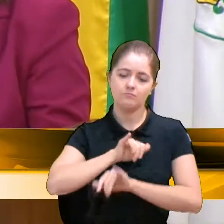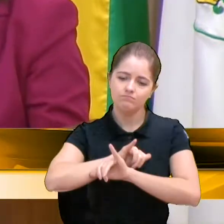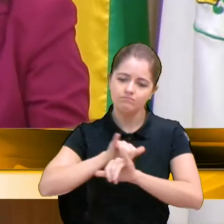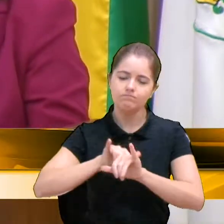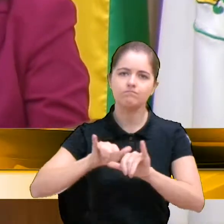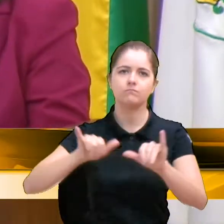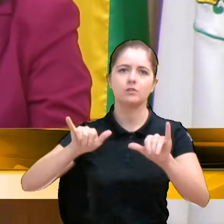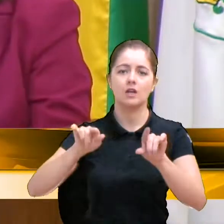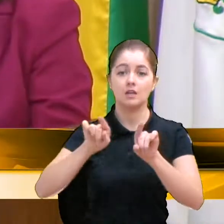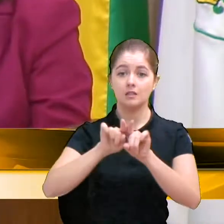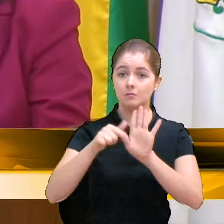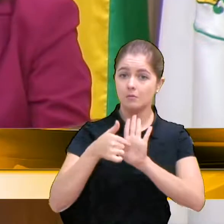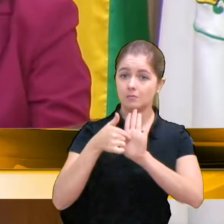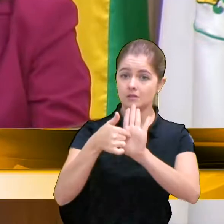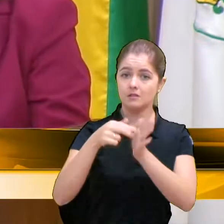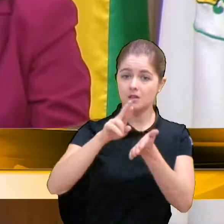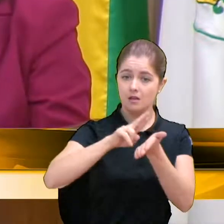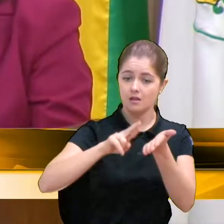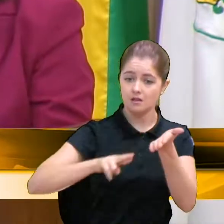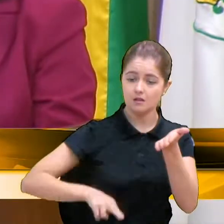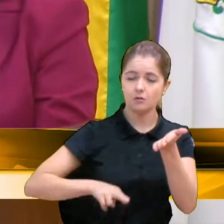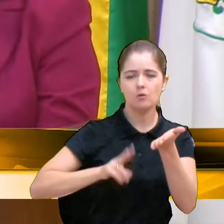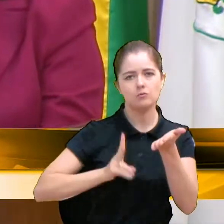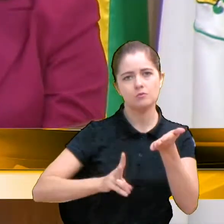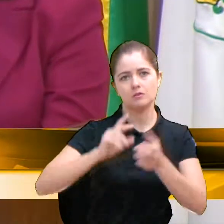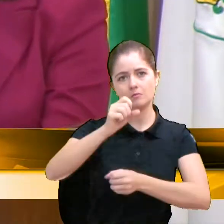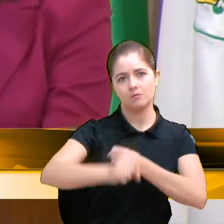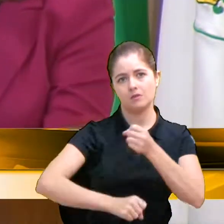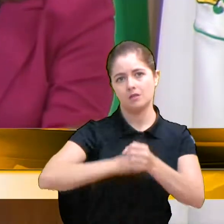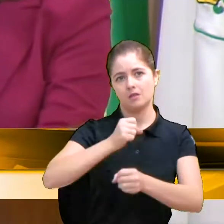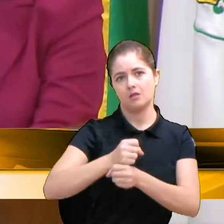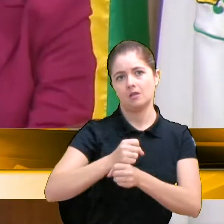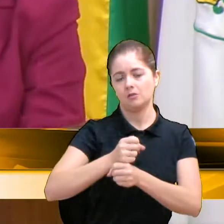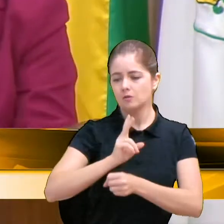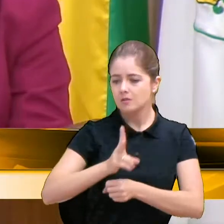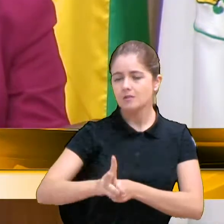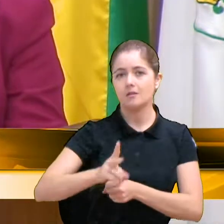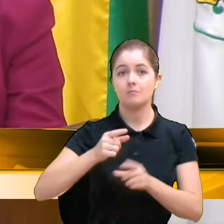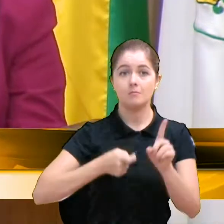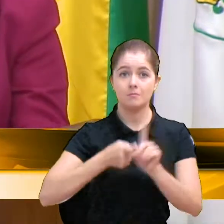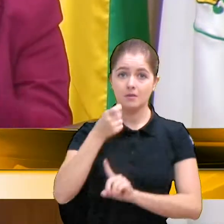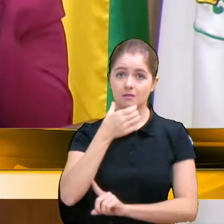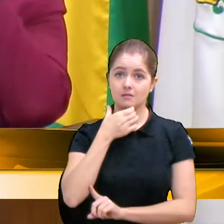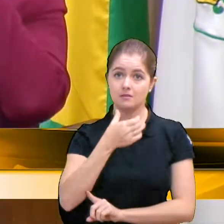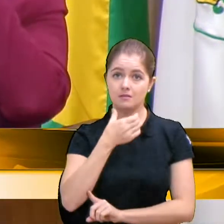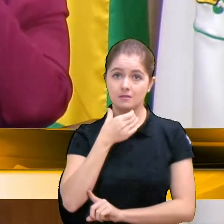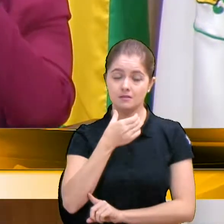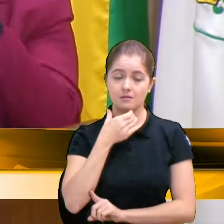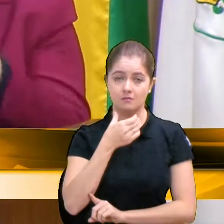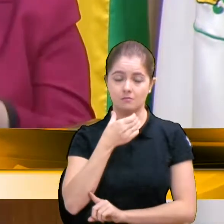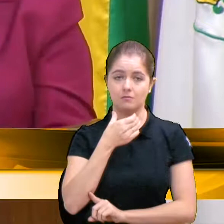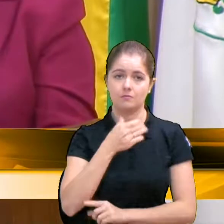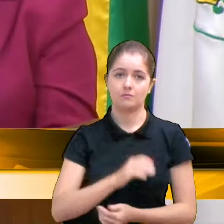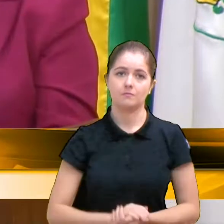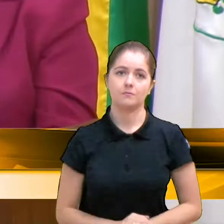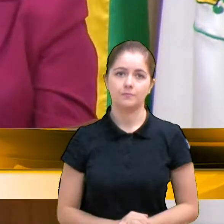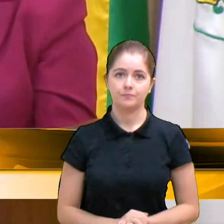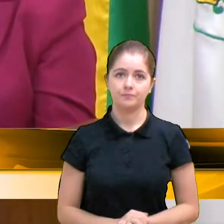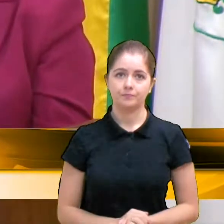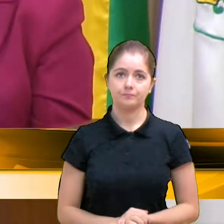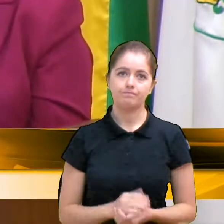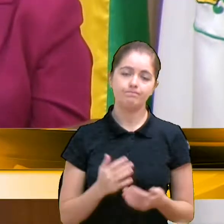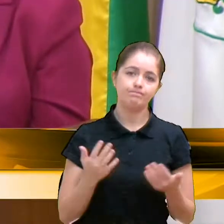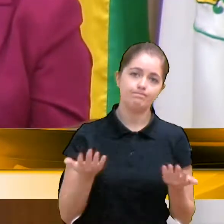Apresentar relatório, então, anual das atividades, sempre no mês de dezembro do exercício. Então,